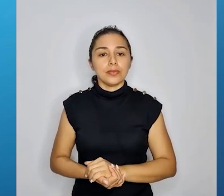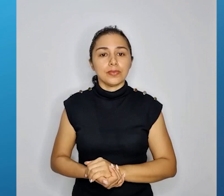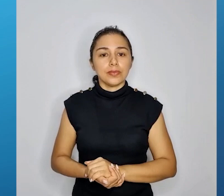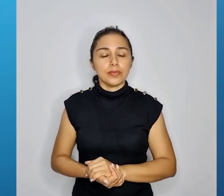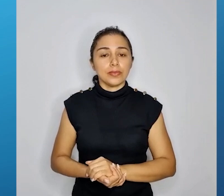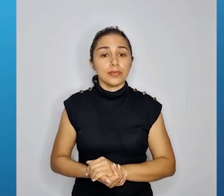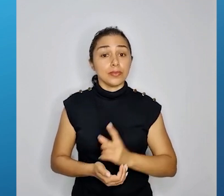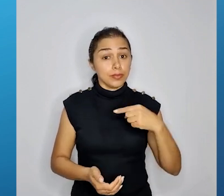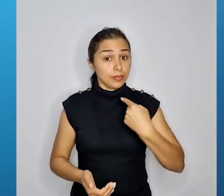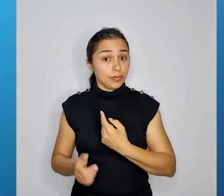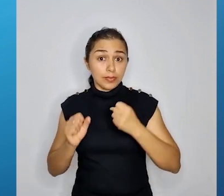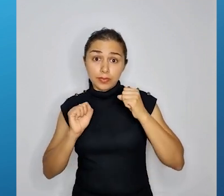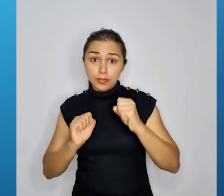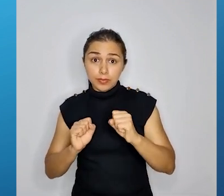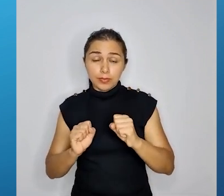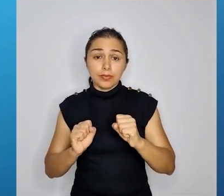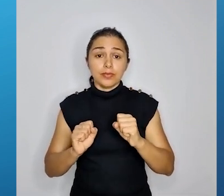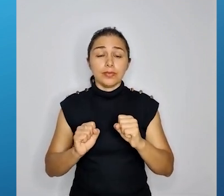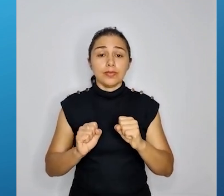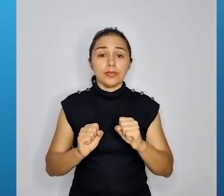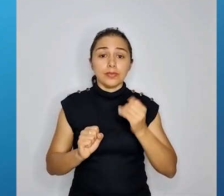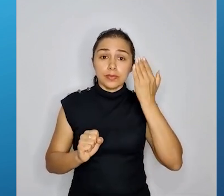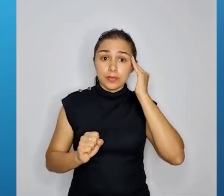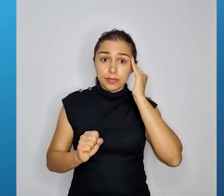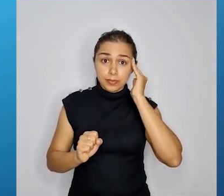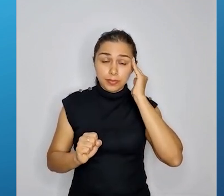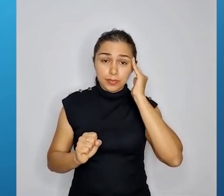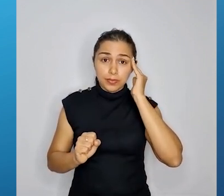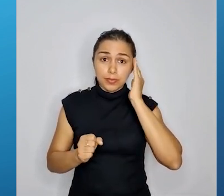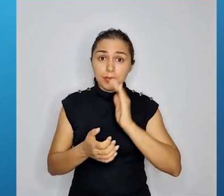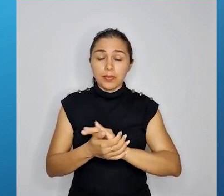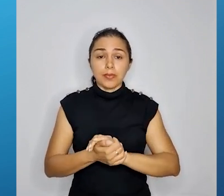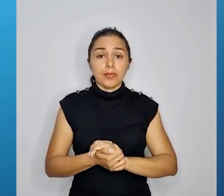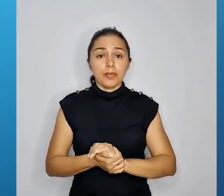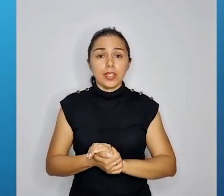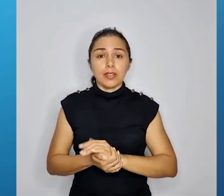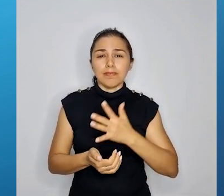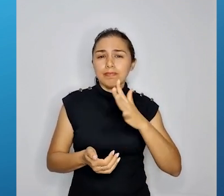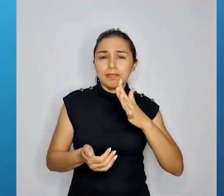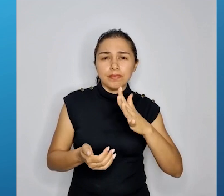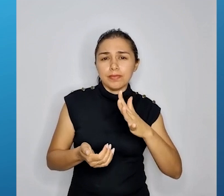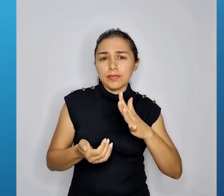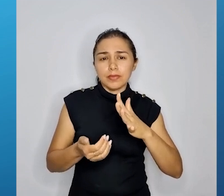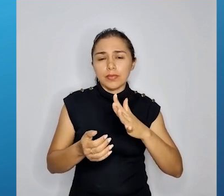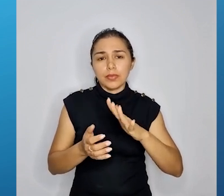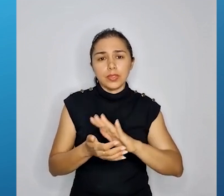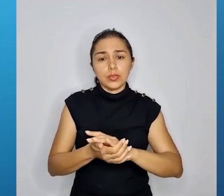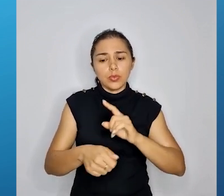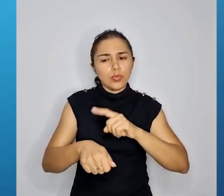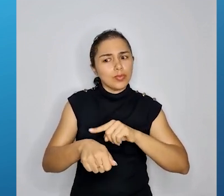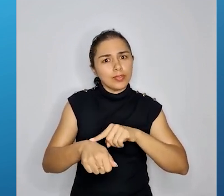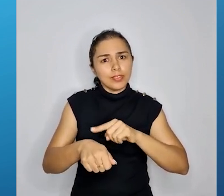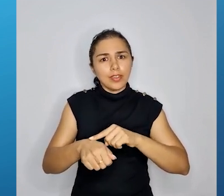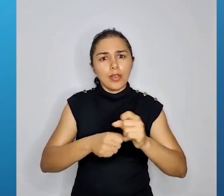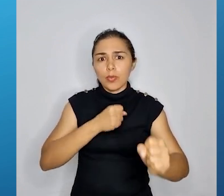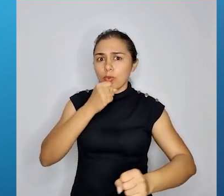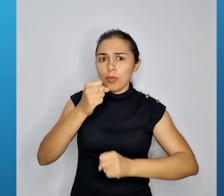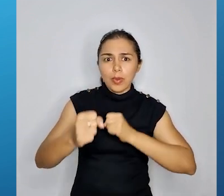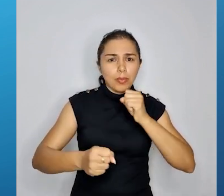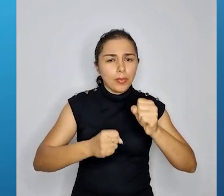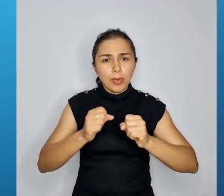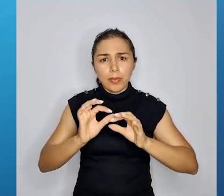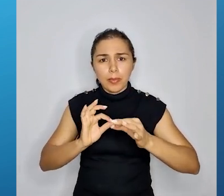Para que a gente possa, pessoal, ter uma noção de quanto mais ou menos gira em torno de um tempo médio de um atleta